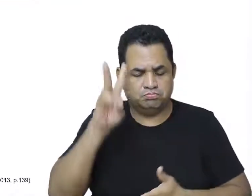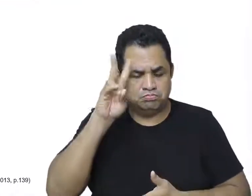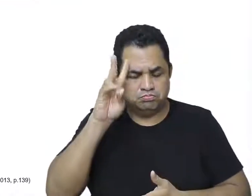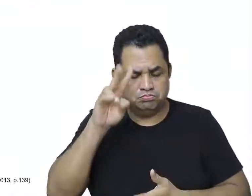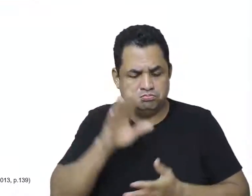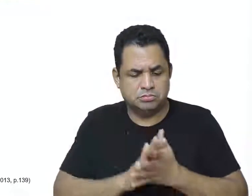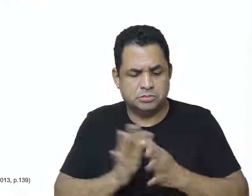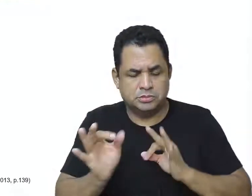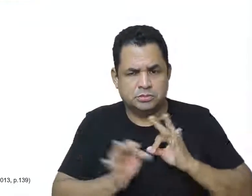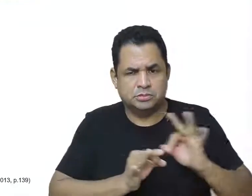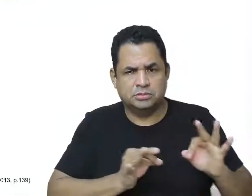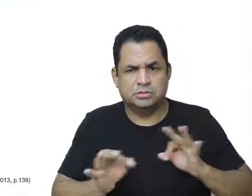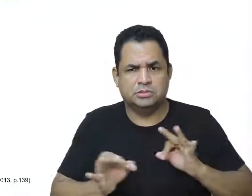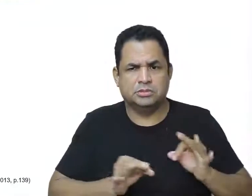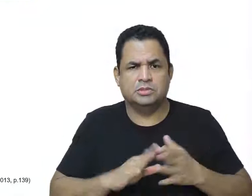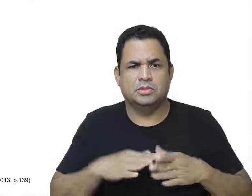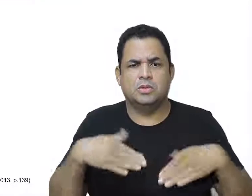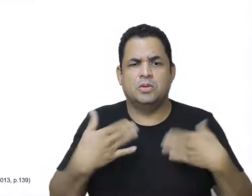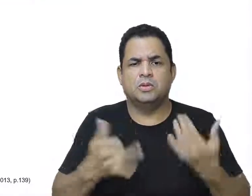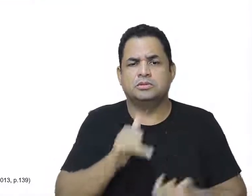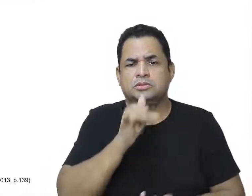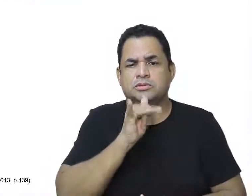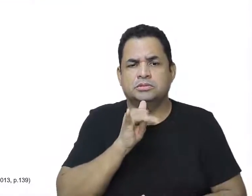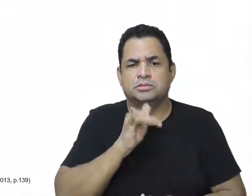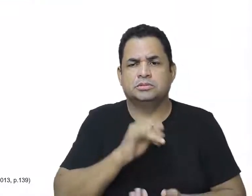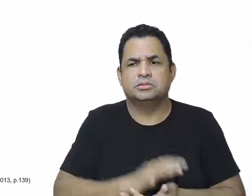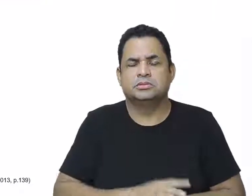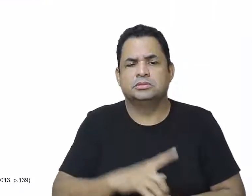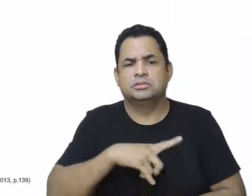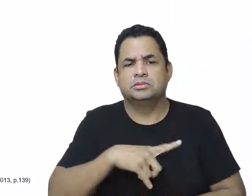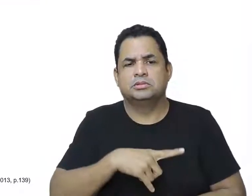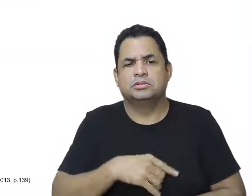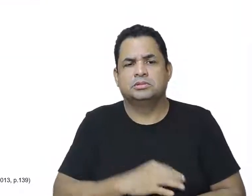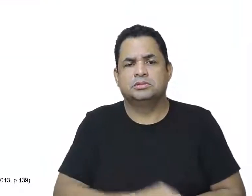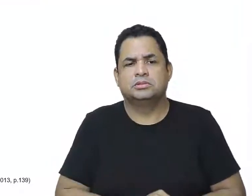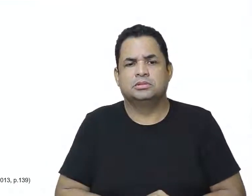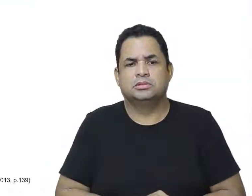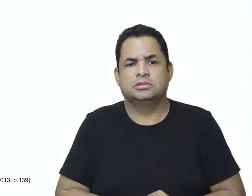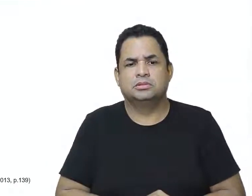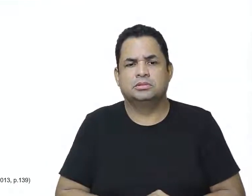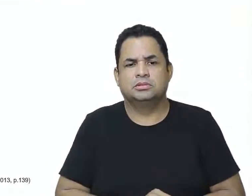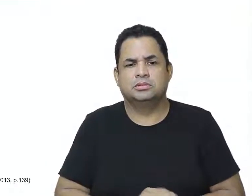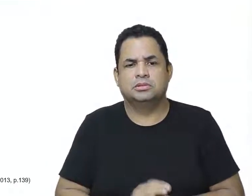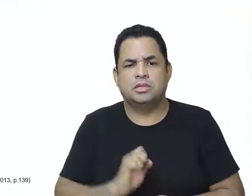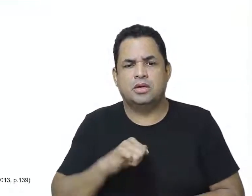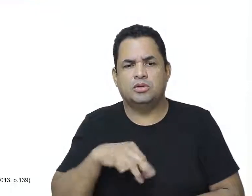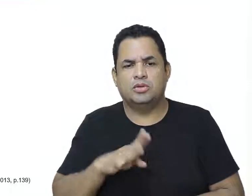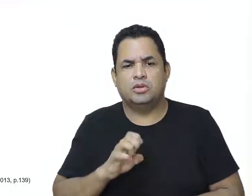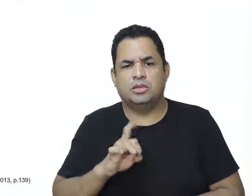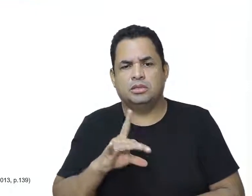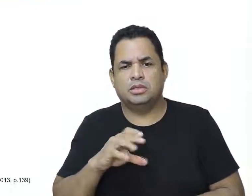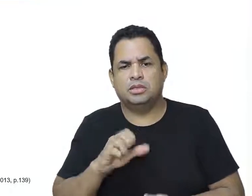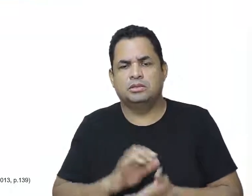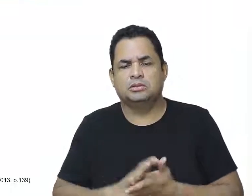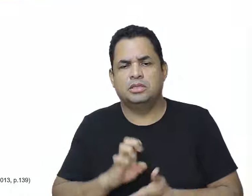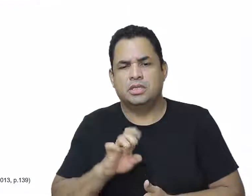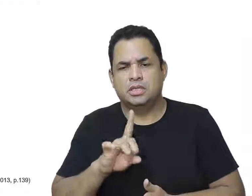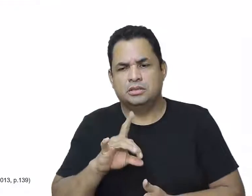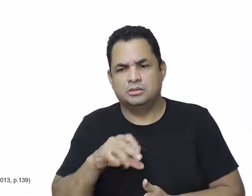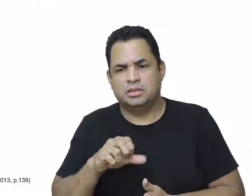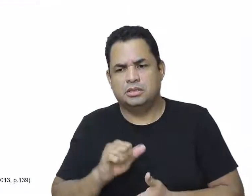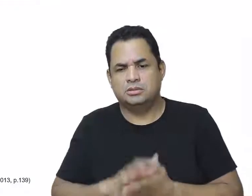vai se construindo. Qual o exemplo que a gente pode dar sobre isso? A autoridade eclesiástica, a